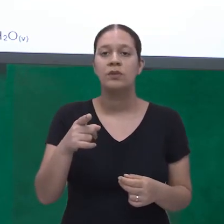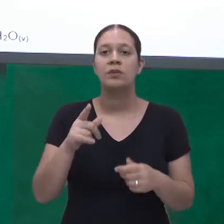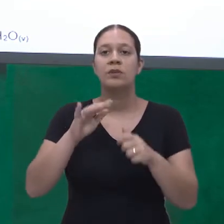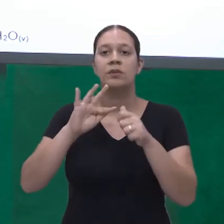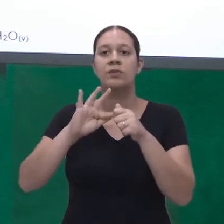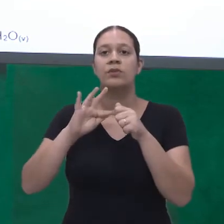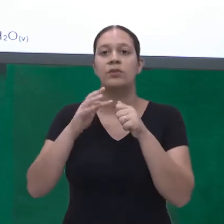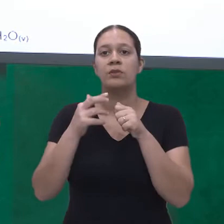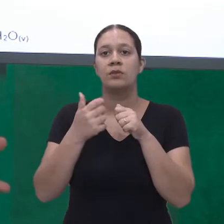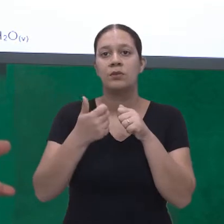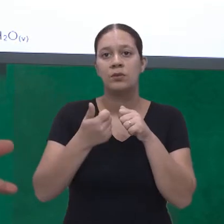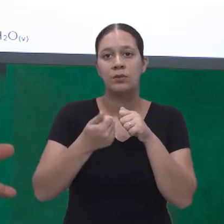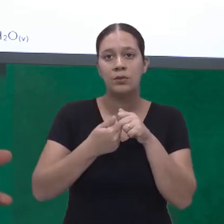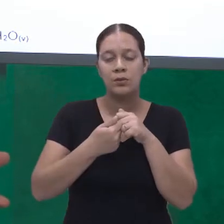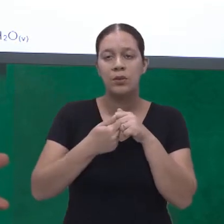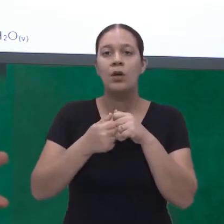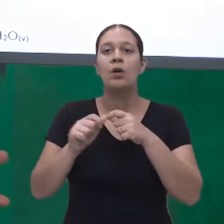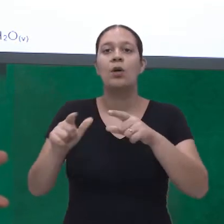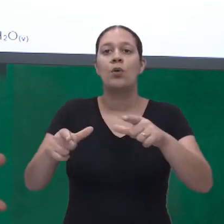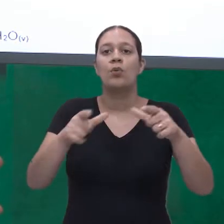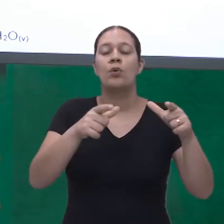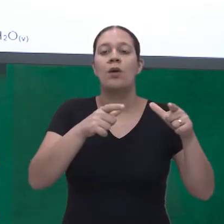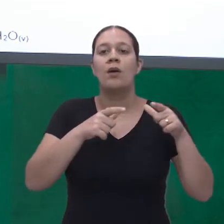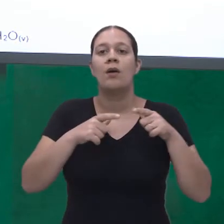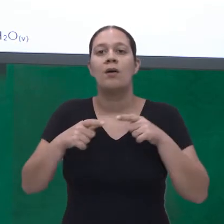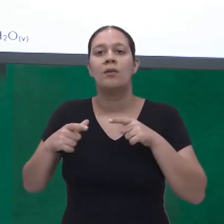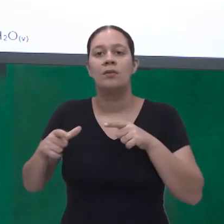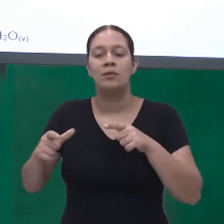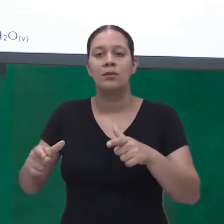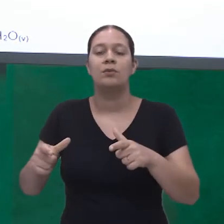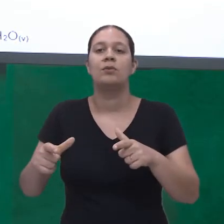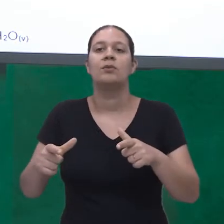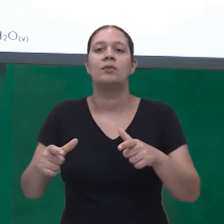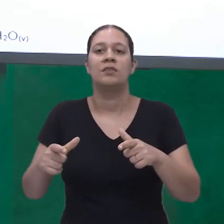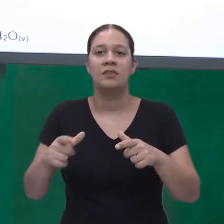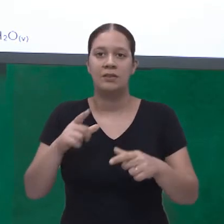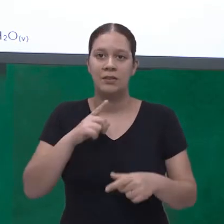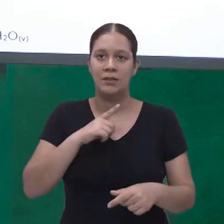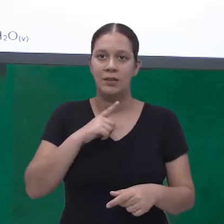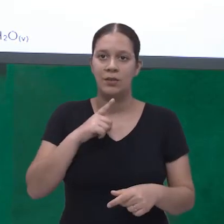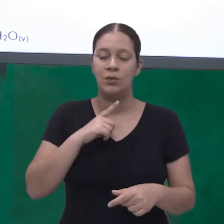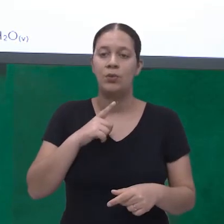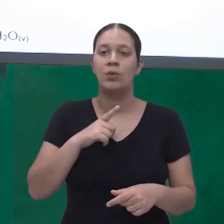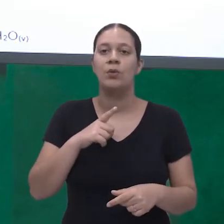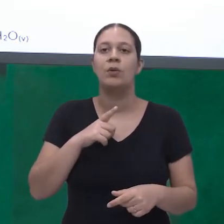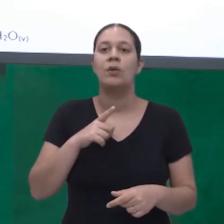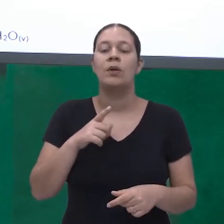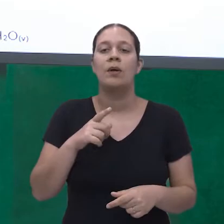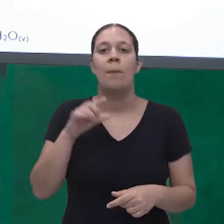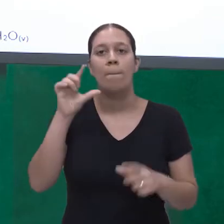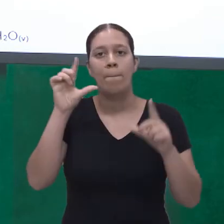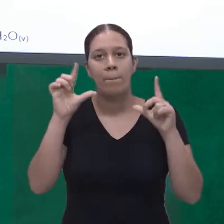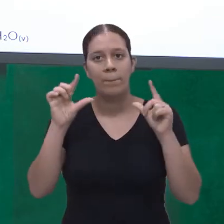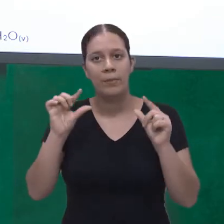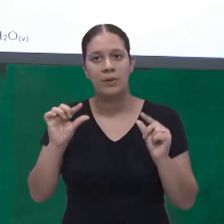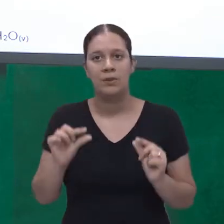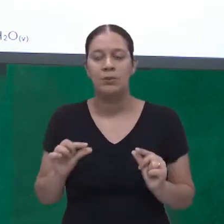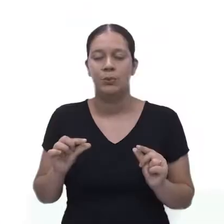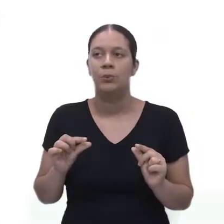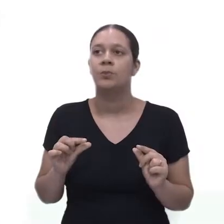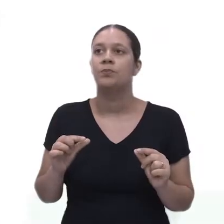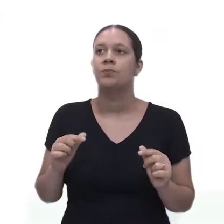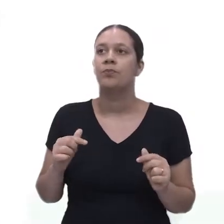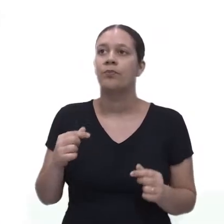que ocupa mais espaço nos produtos do que um estado físico que ocupa menos espaço nos